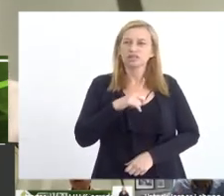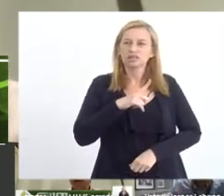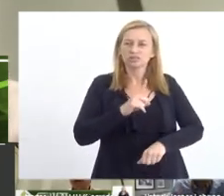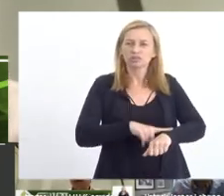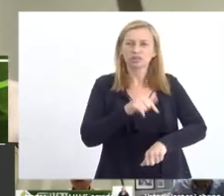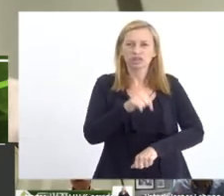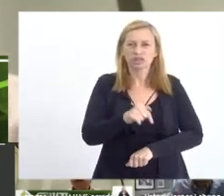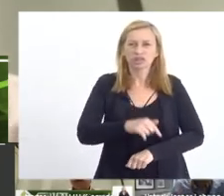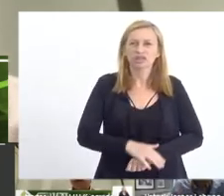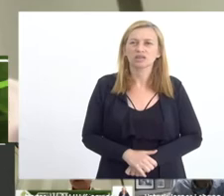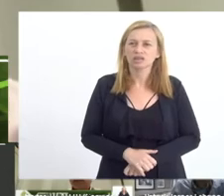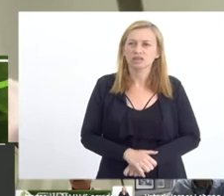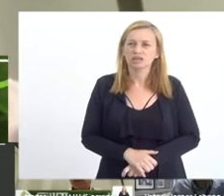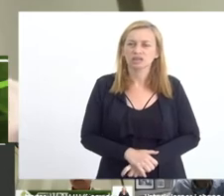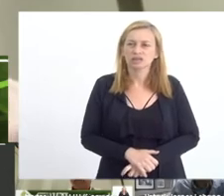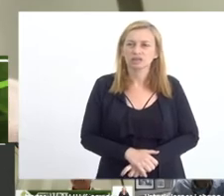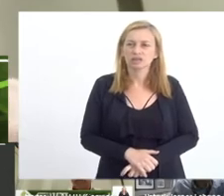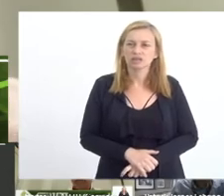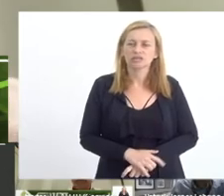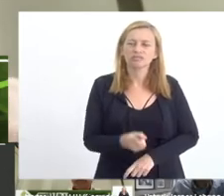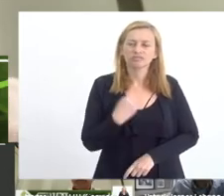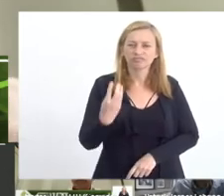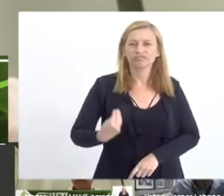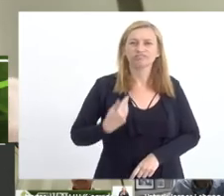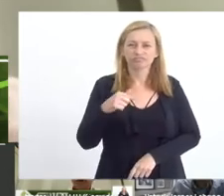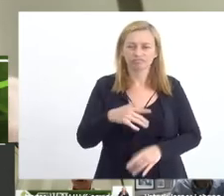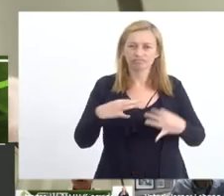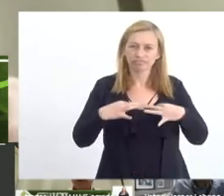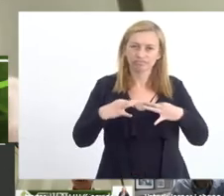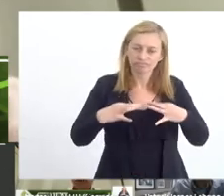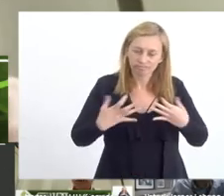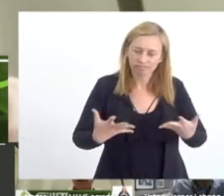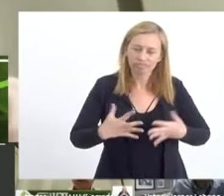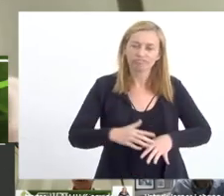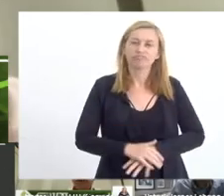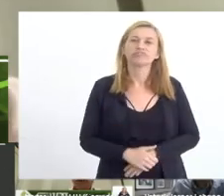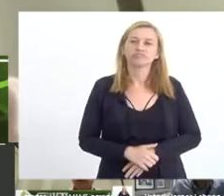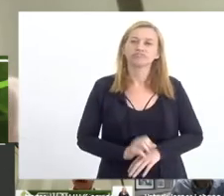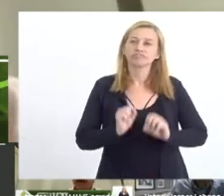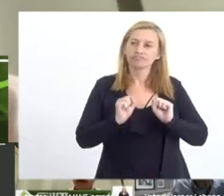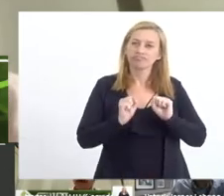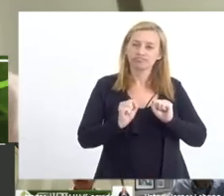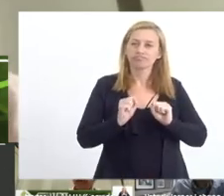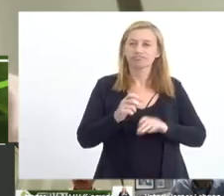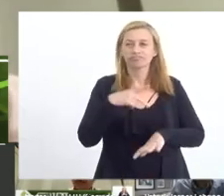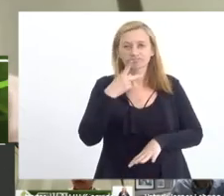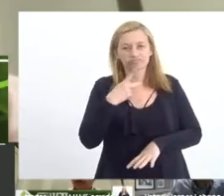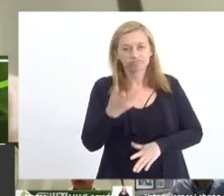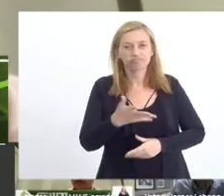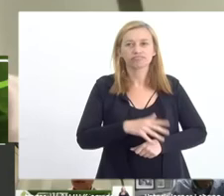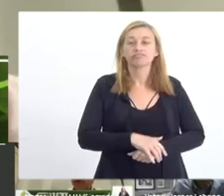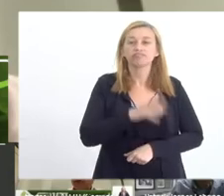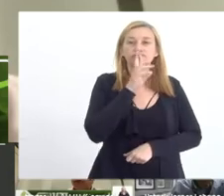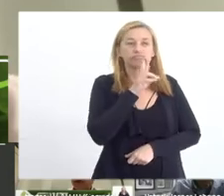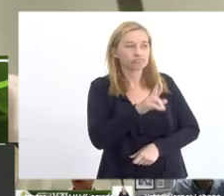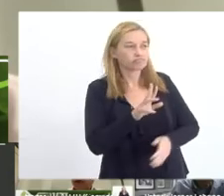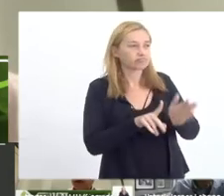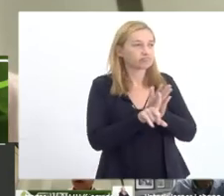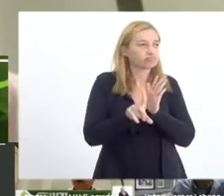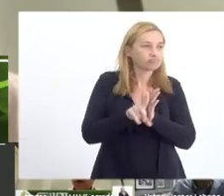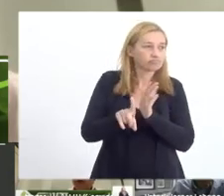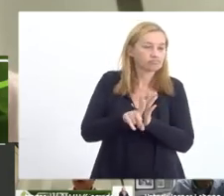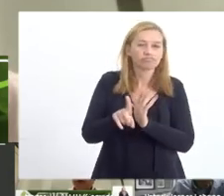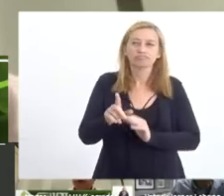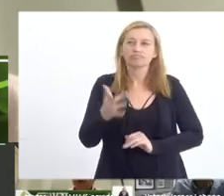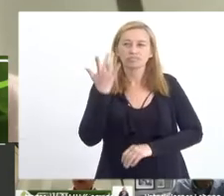momento, e, enfim, estamos nós aqui à disposição para poder falar, enfim, responder perguntas. Eu acho